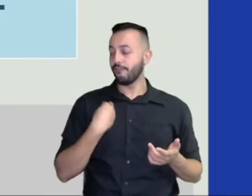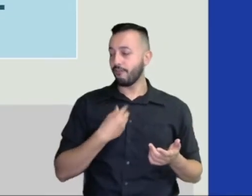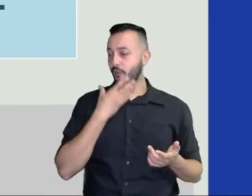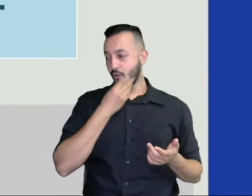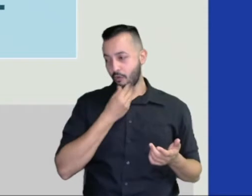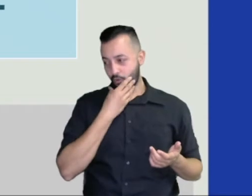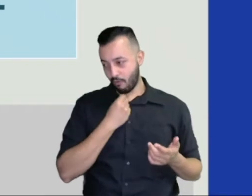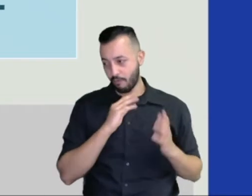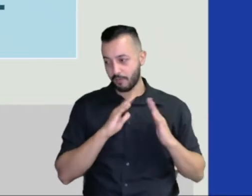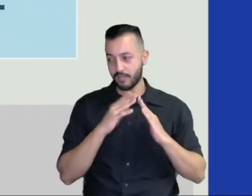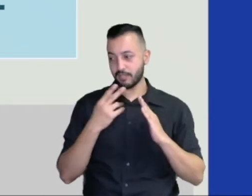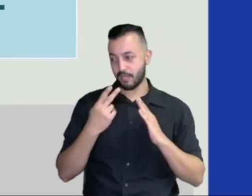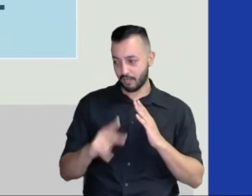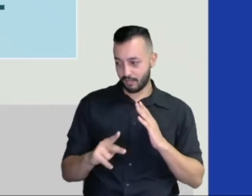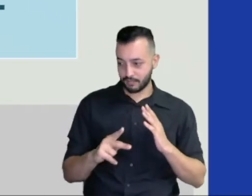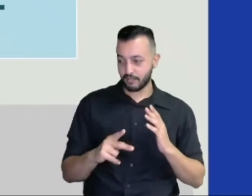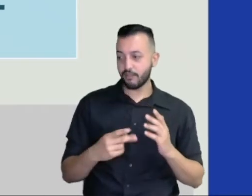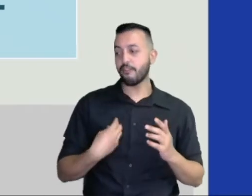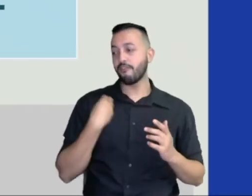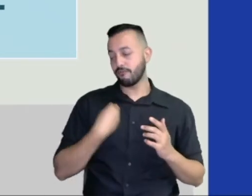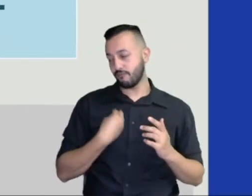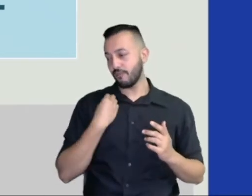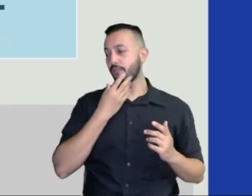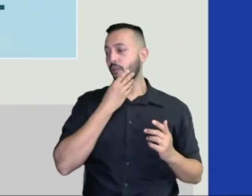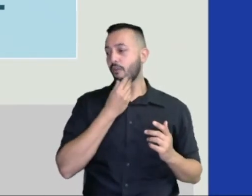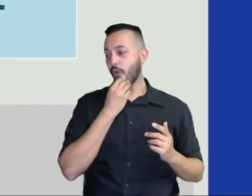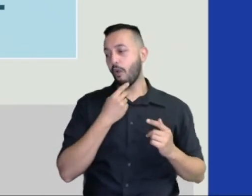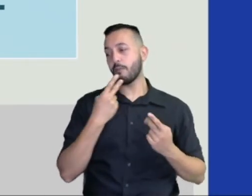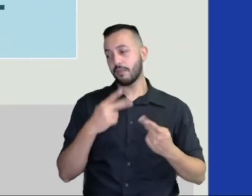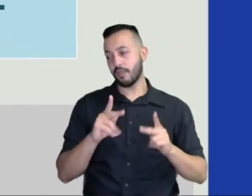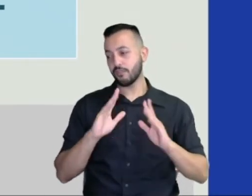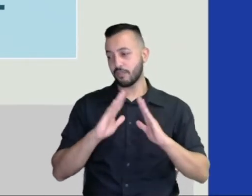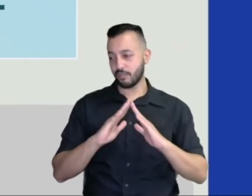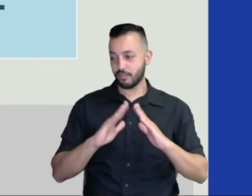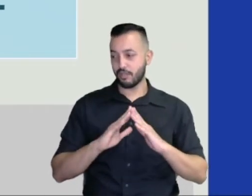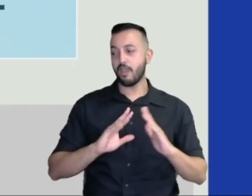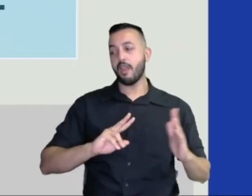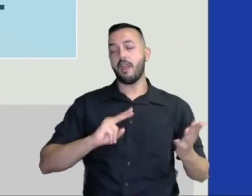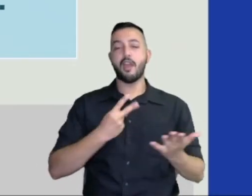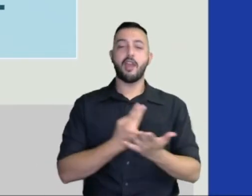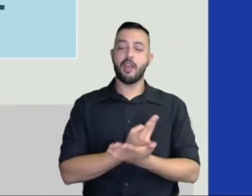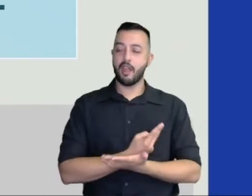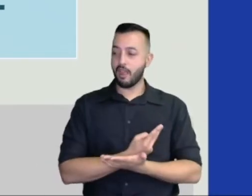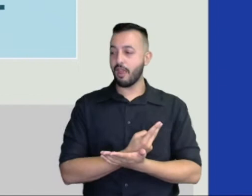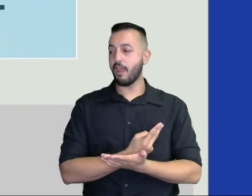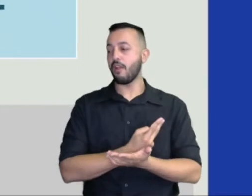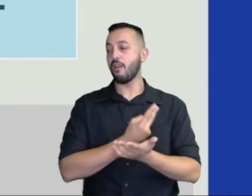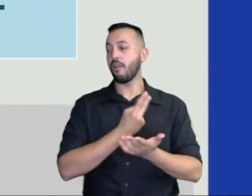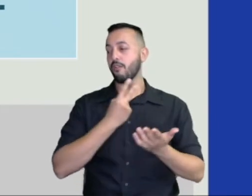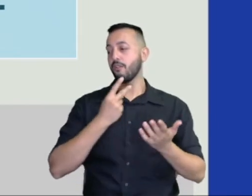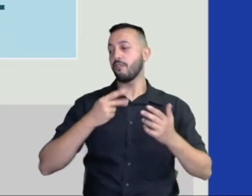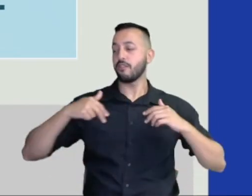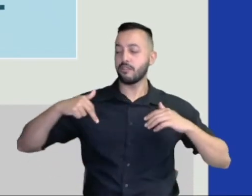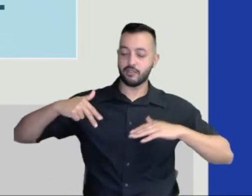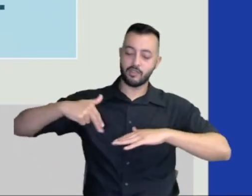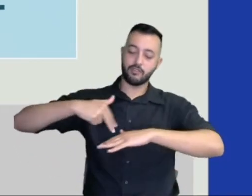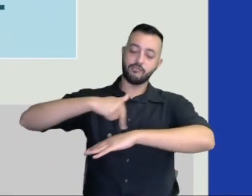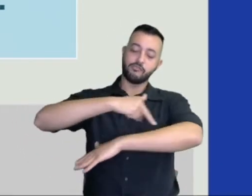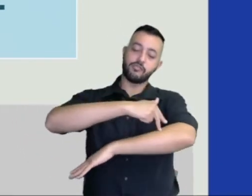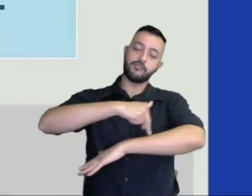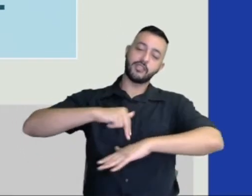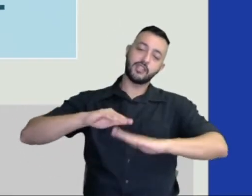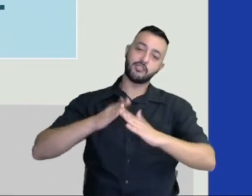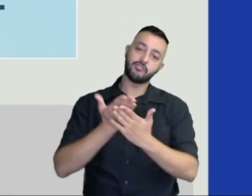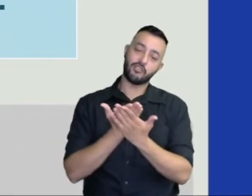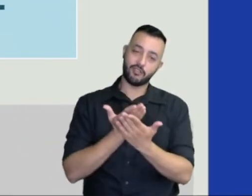senhor nesta casa. Viveu um senhor nesta casa. Ocorreu um desfile na escola. Ocorreu